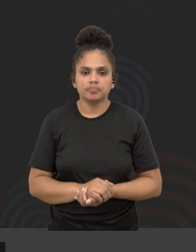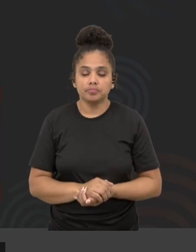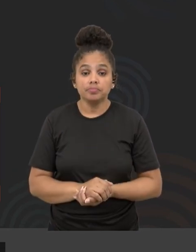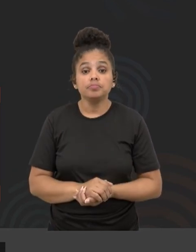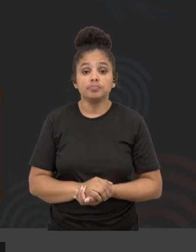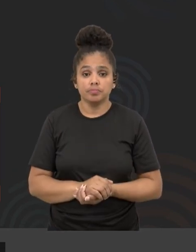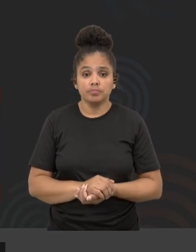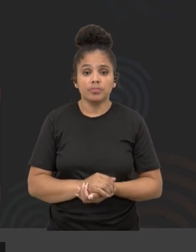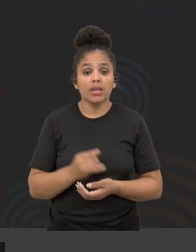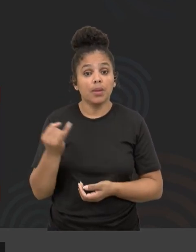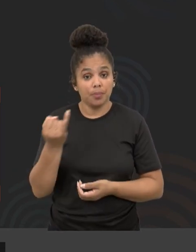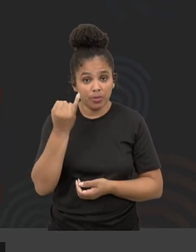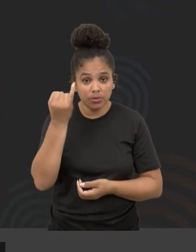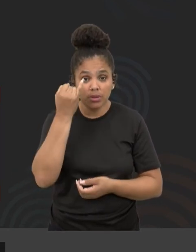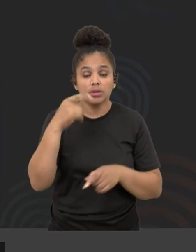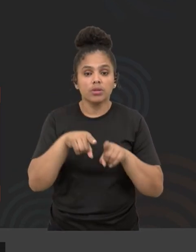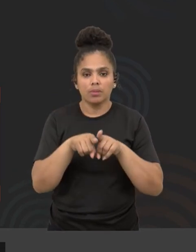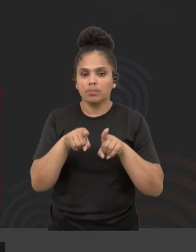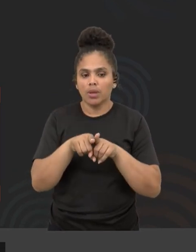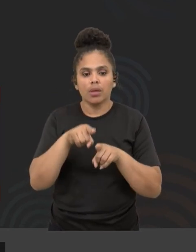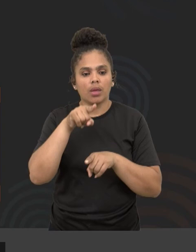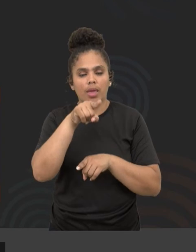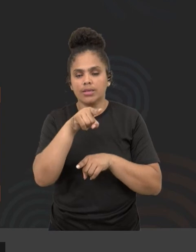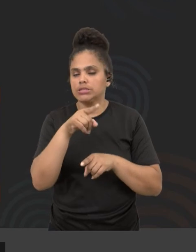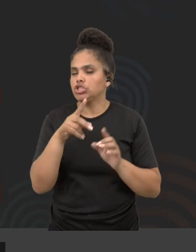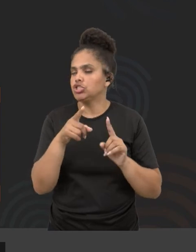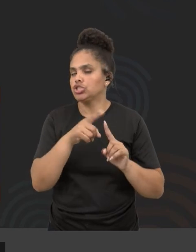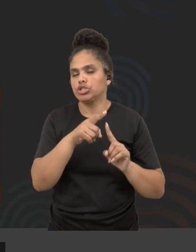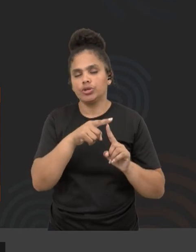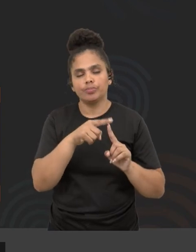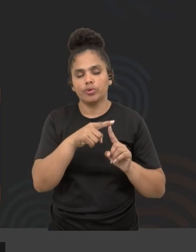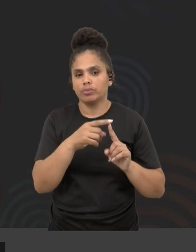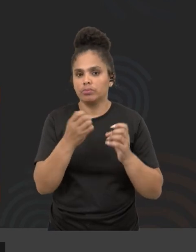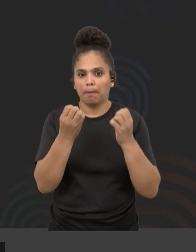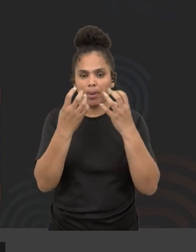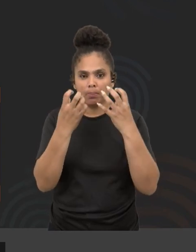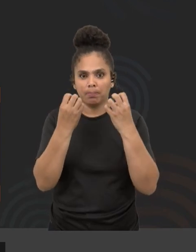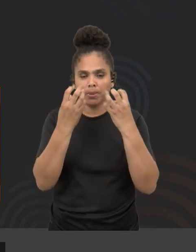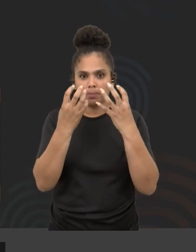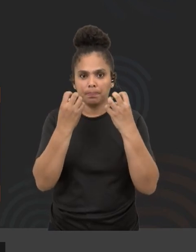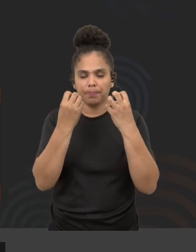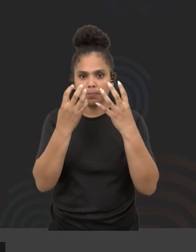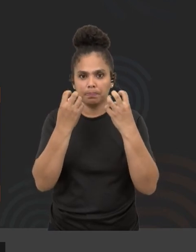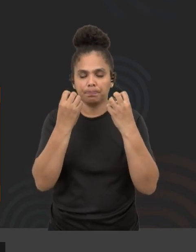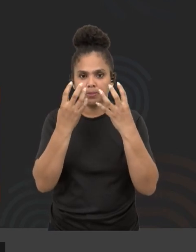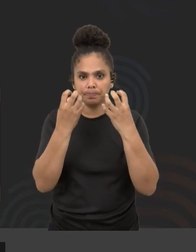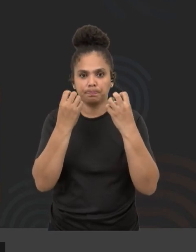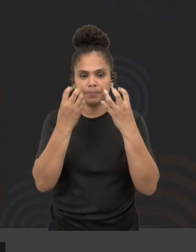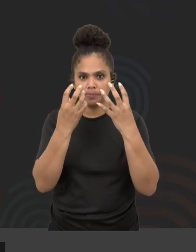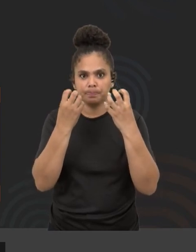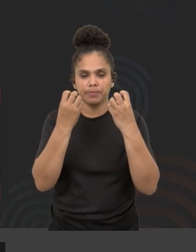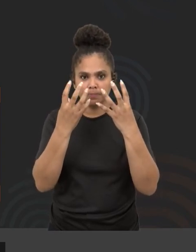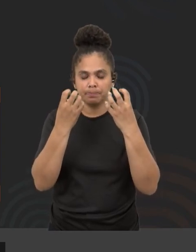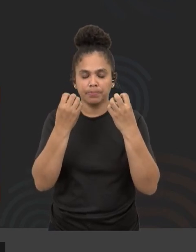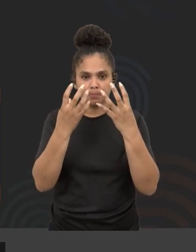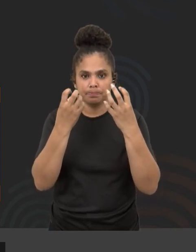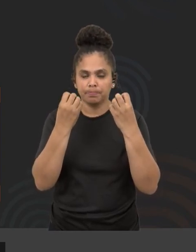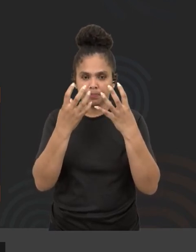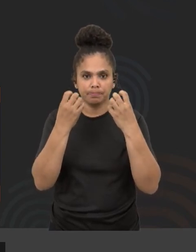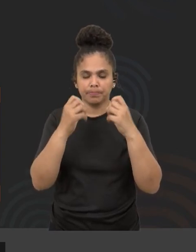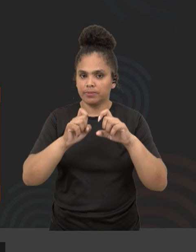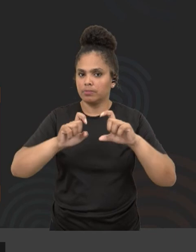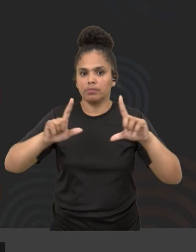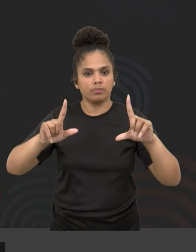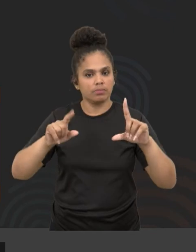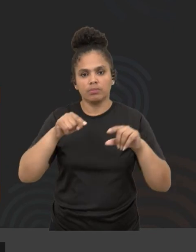Uma coisa muito importante também é esquecer esse tipo de efeito, que chama efeito estroboscópico. É um efeito que fica piscando na tela.